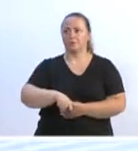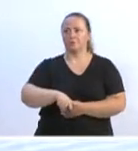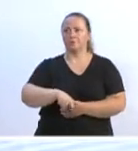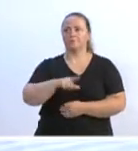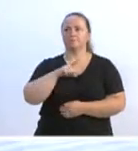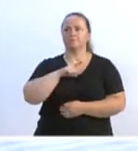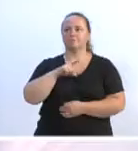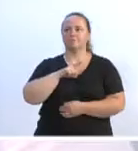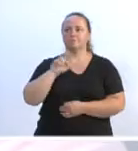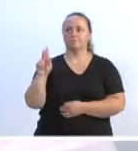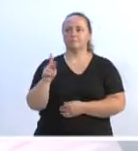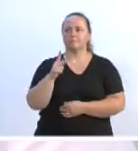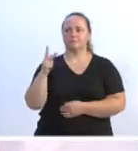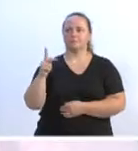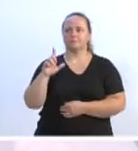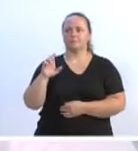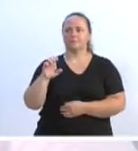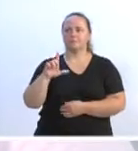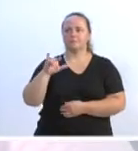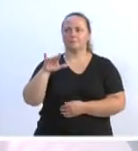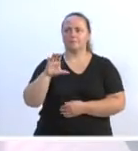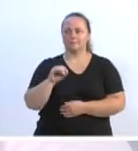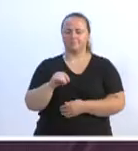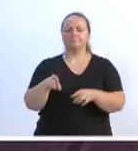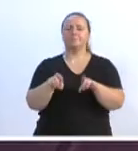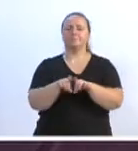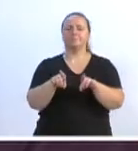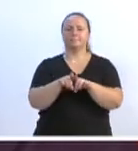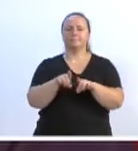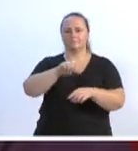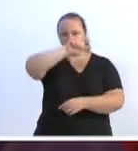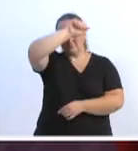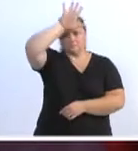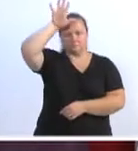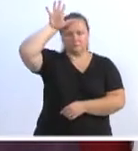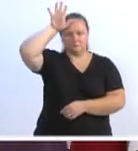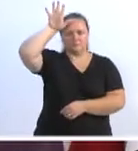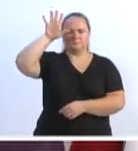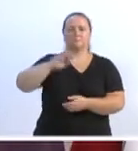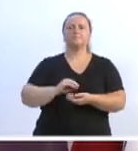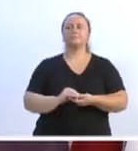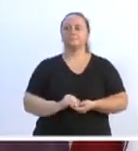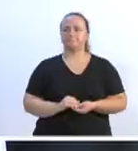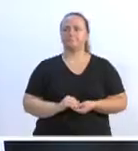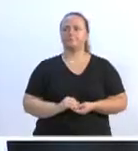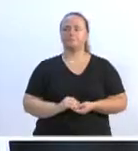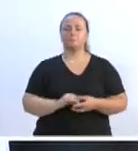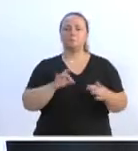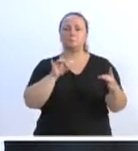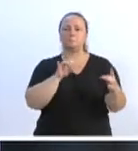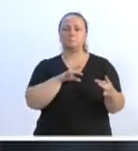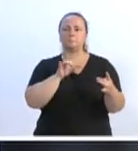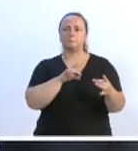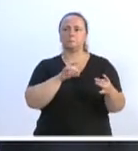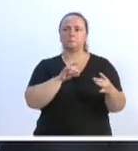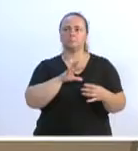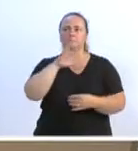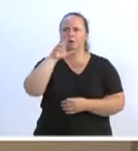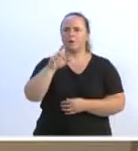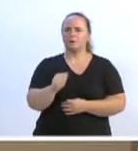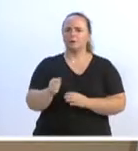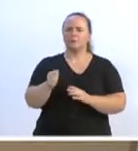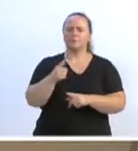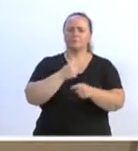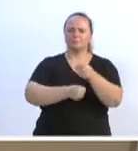lado josé bater pelo cacique jonas e vieram me trazer um feedback de tudo aquilo que nós discutimos